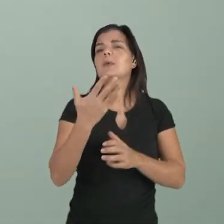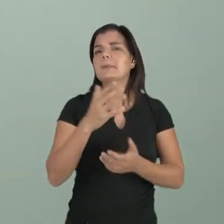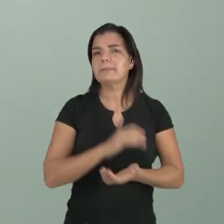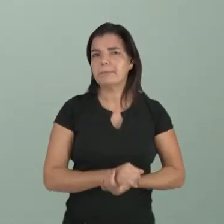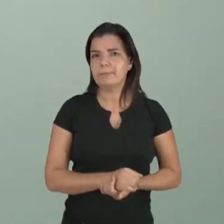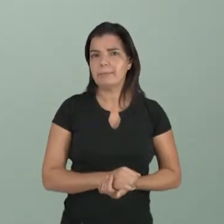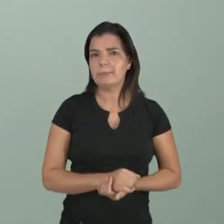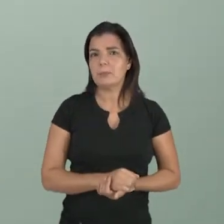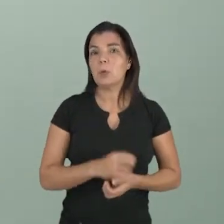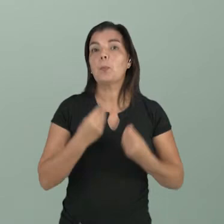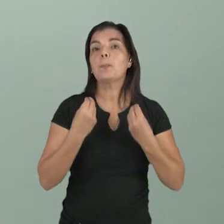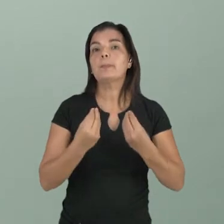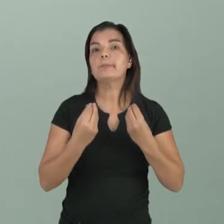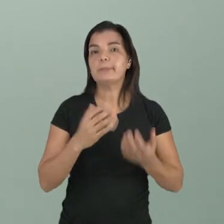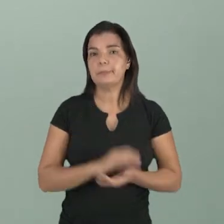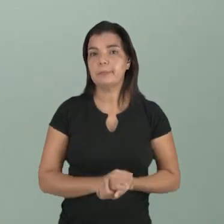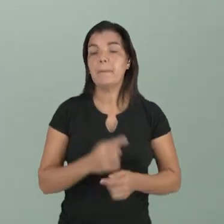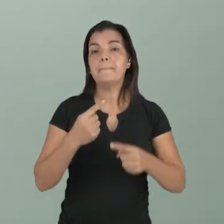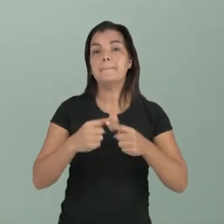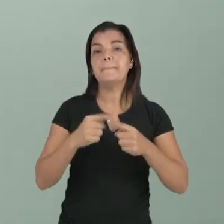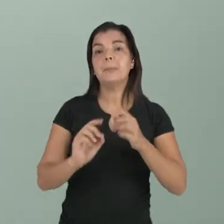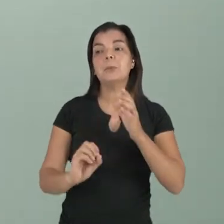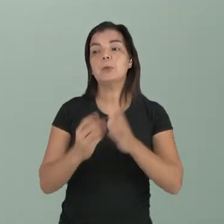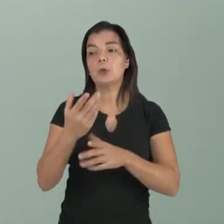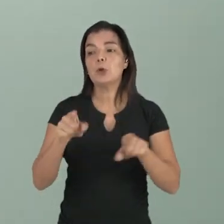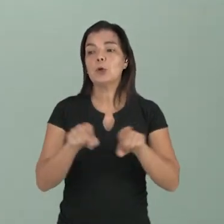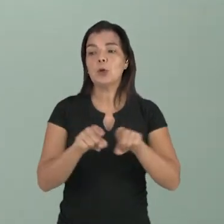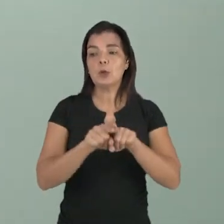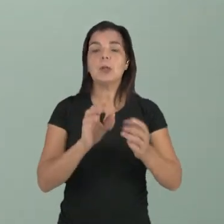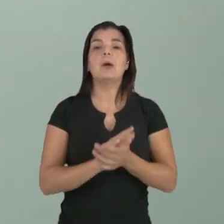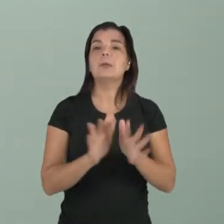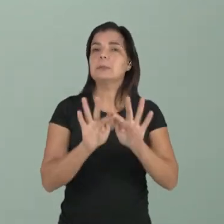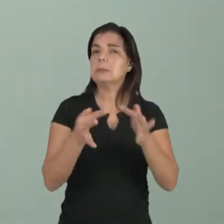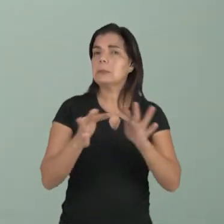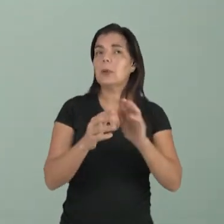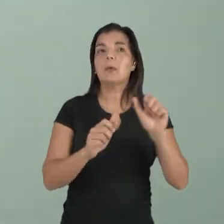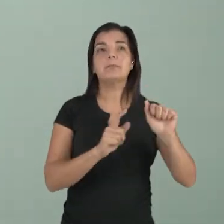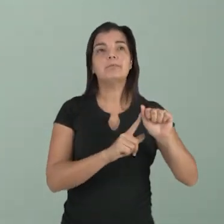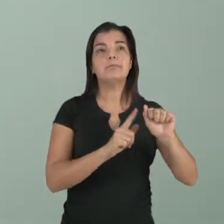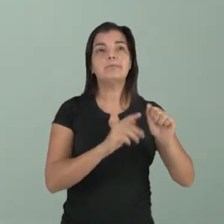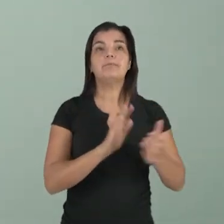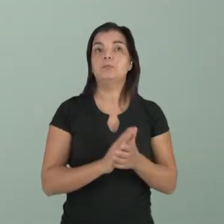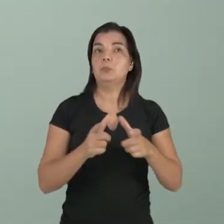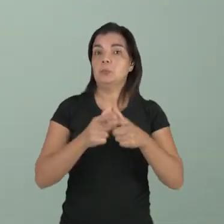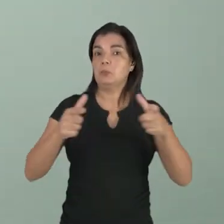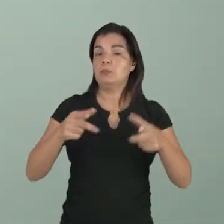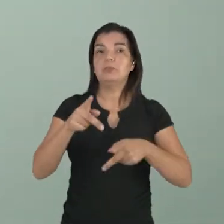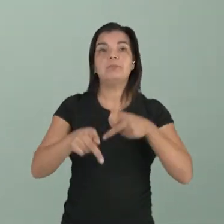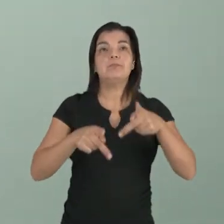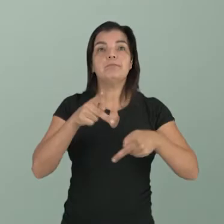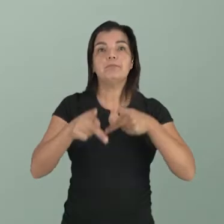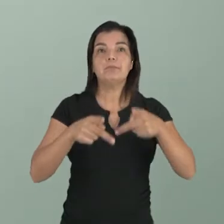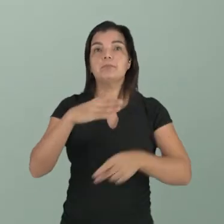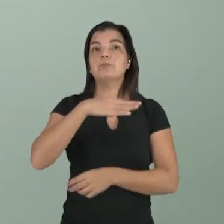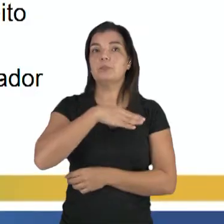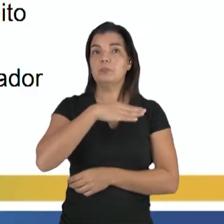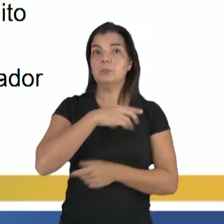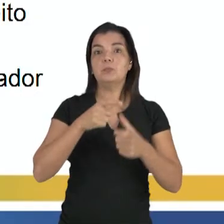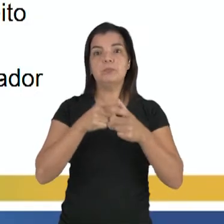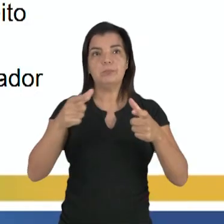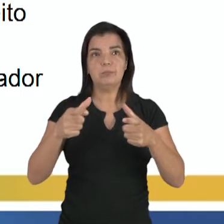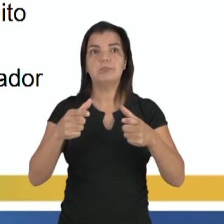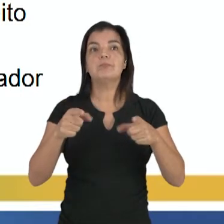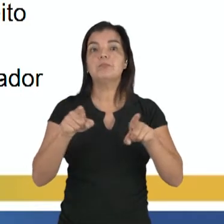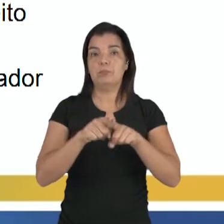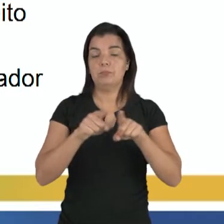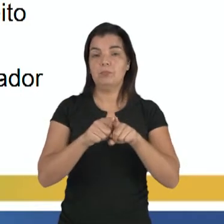causa isso, né? Pelo quê? Por que está causando esse crescimento da periferia? Letra A, crescimento da população urbana e